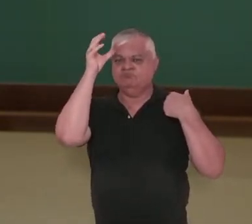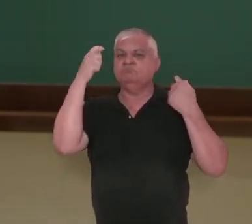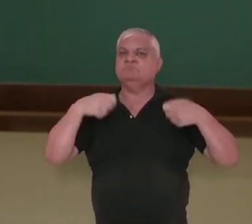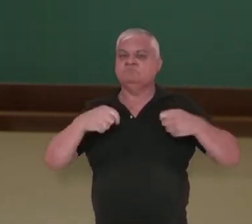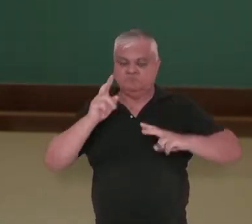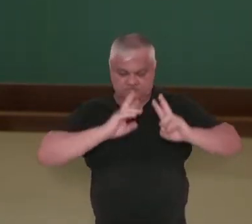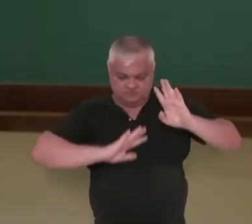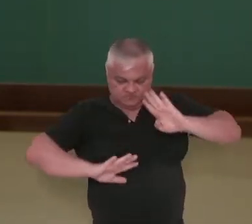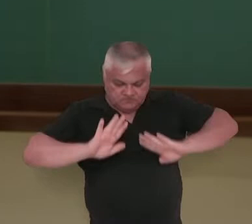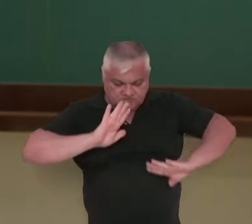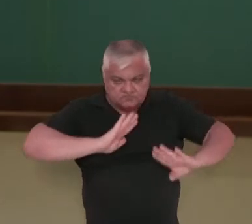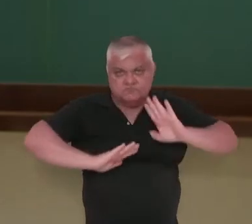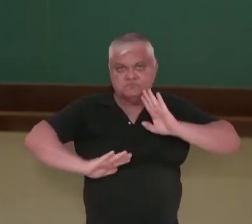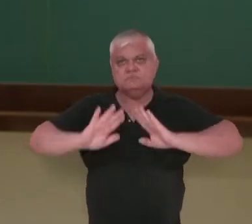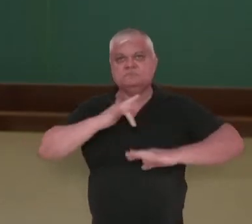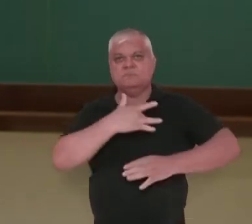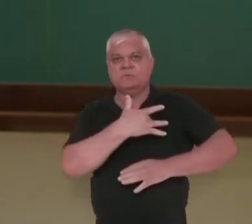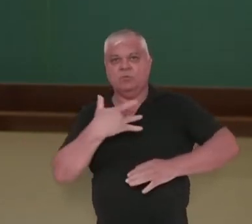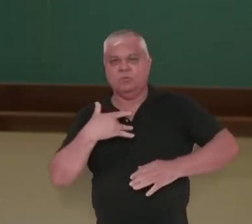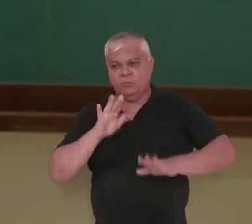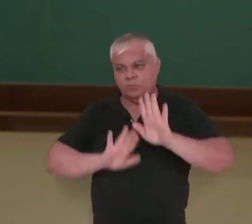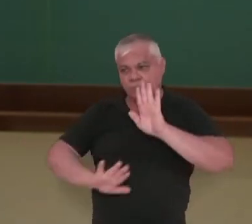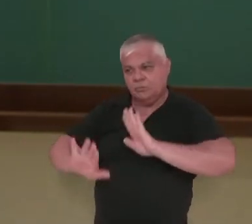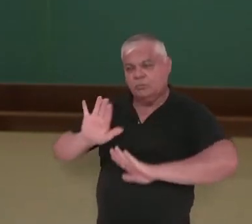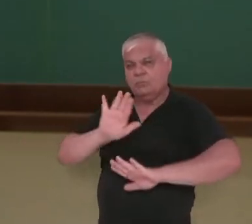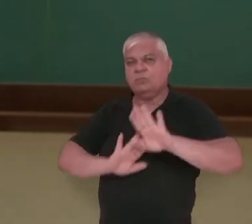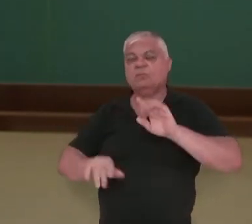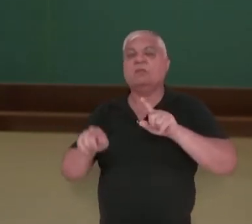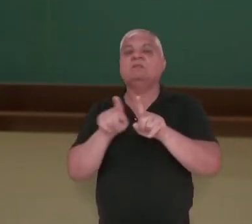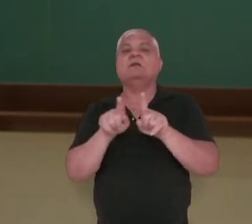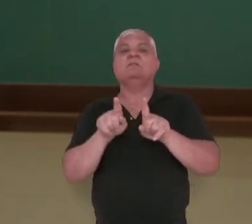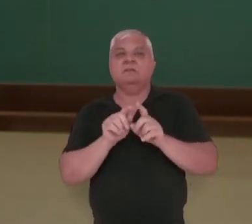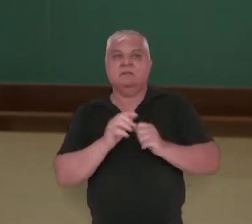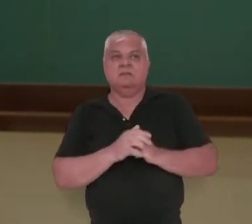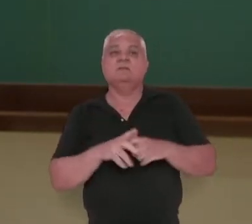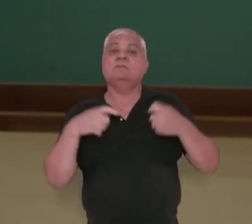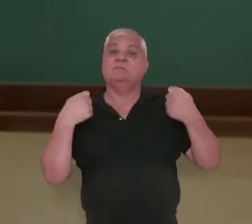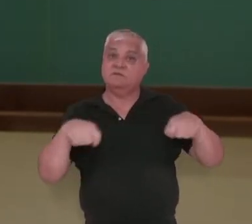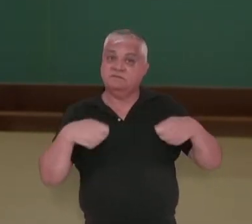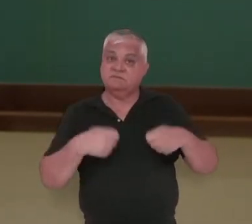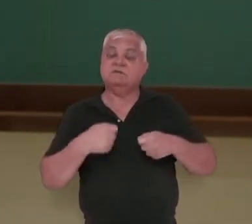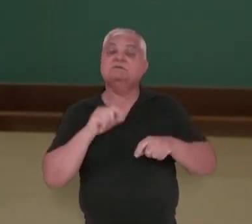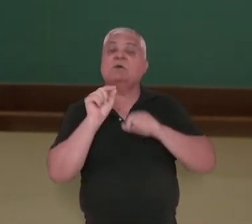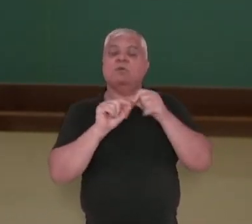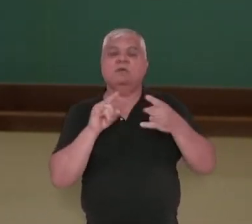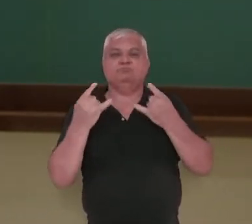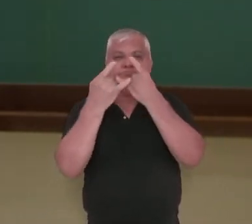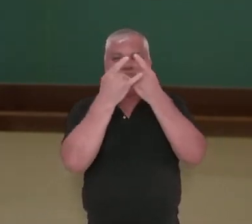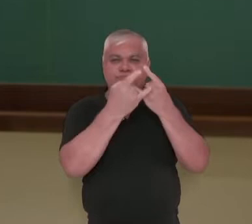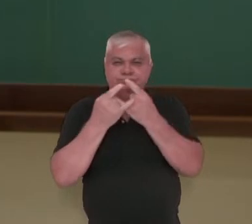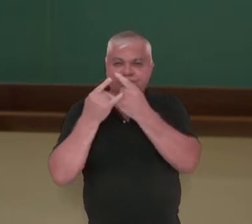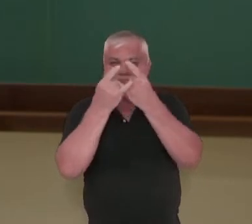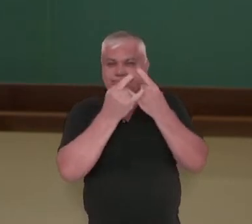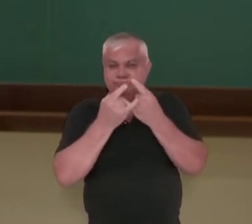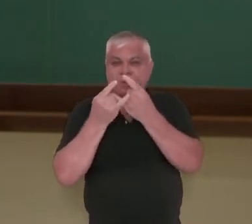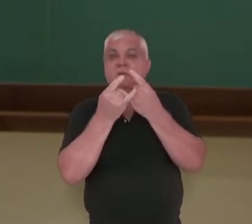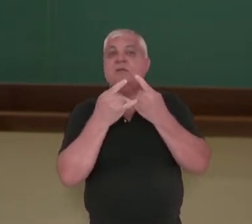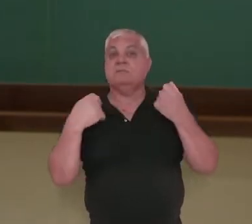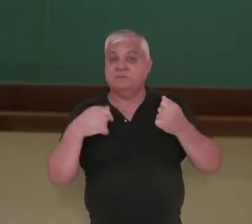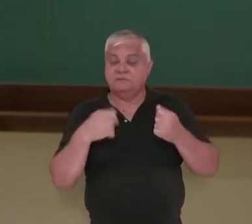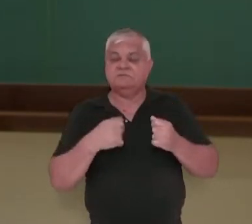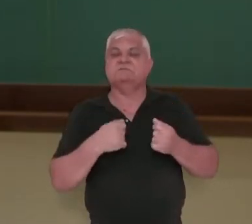a sexualidade, né? E também o uso ali de preservativos, né? Que é